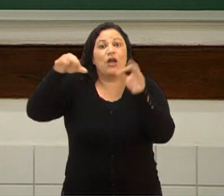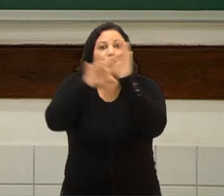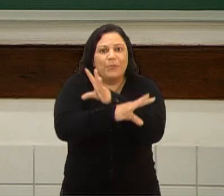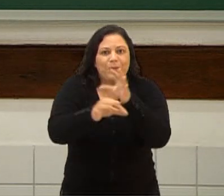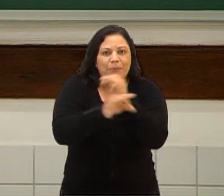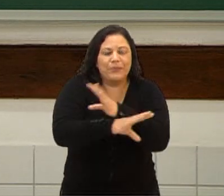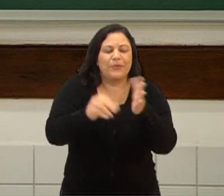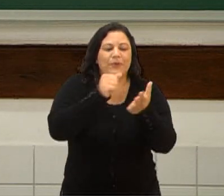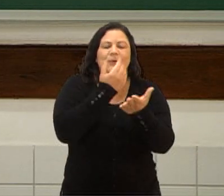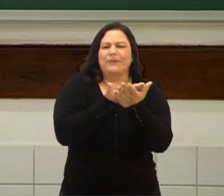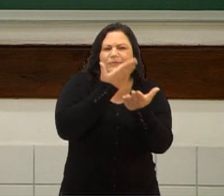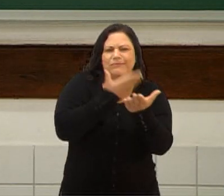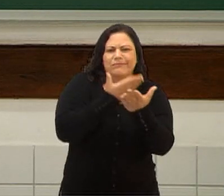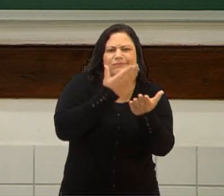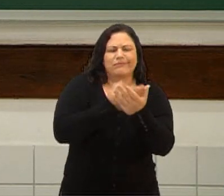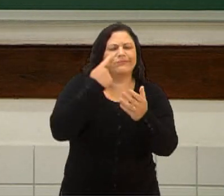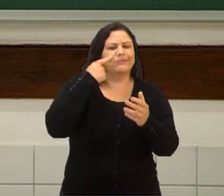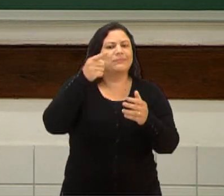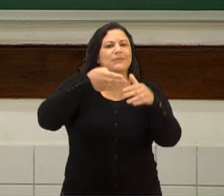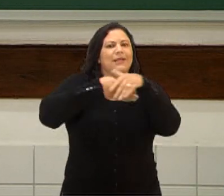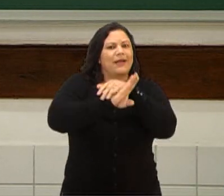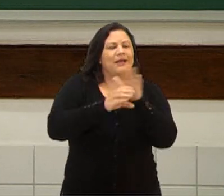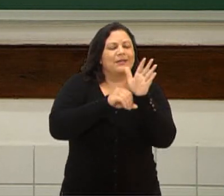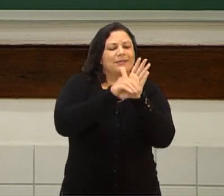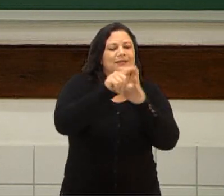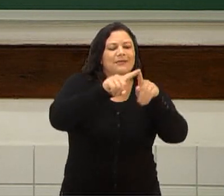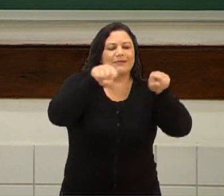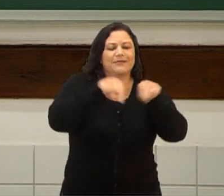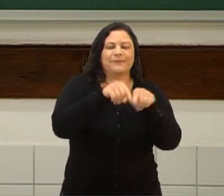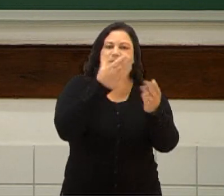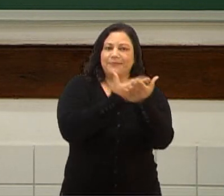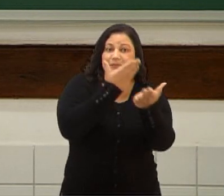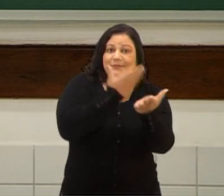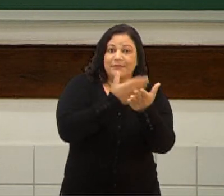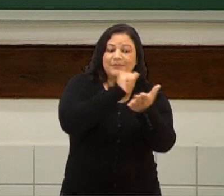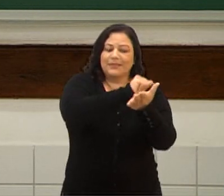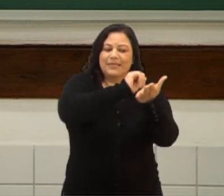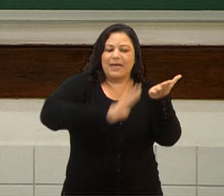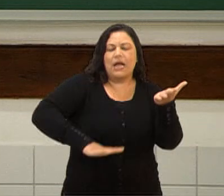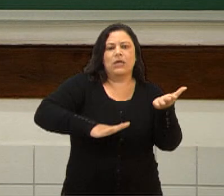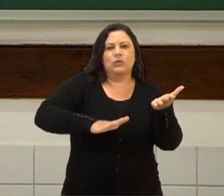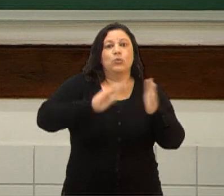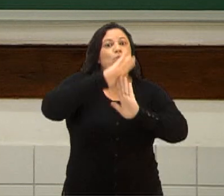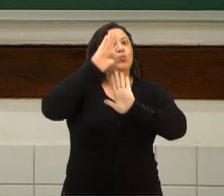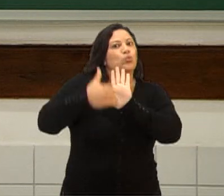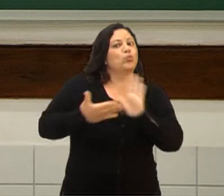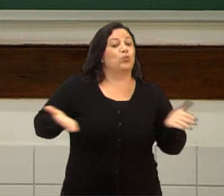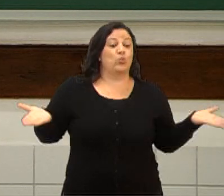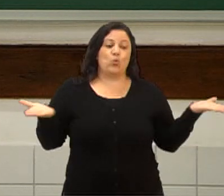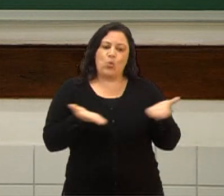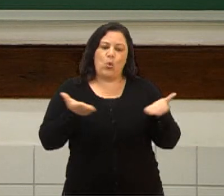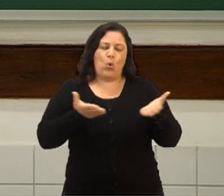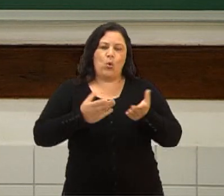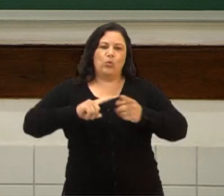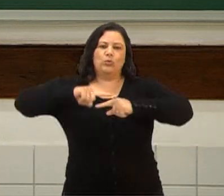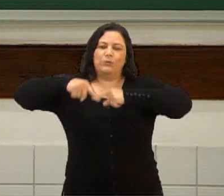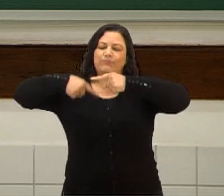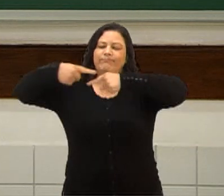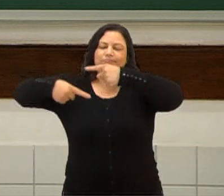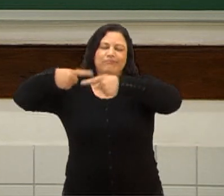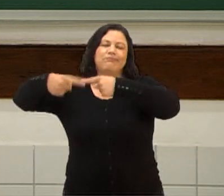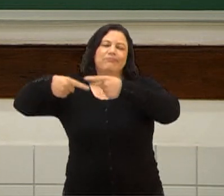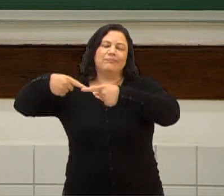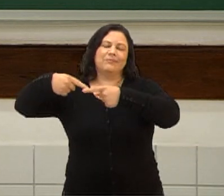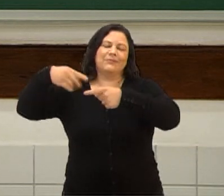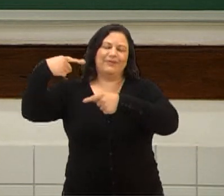vai lá, acessa o Google Classroom, faz as atividades, faça tudo o que você tem que fazer hoje para não acumular depois. ok? Esse é o